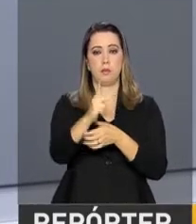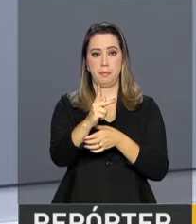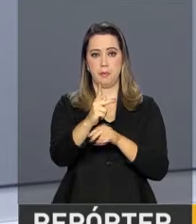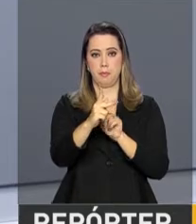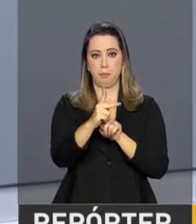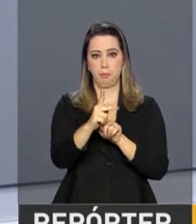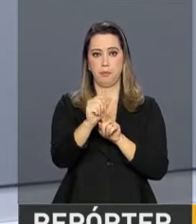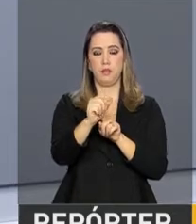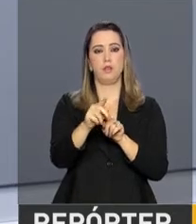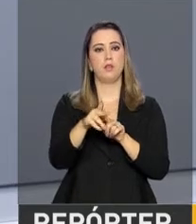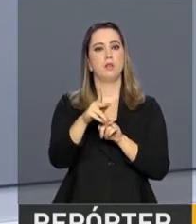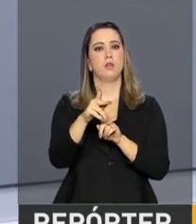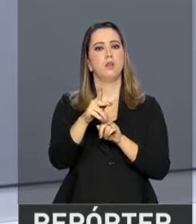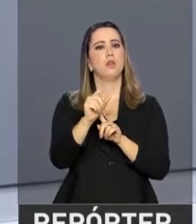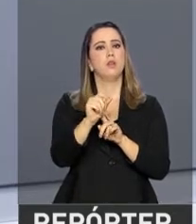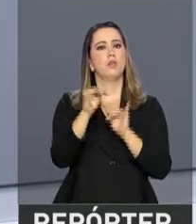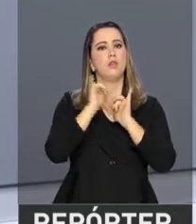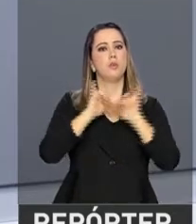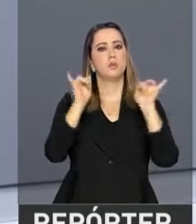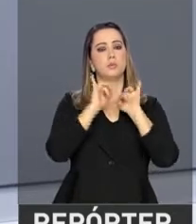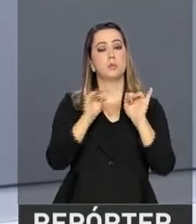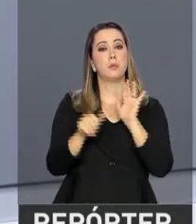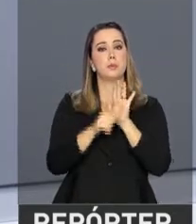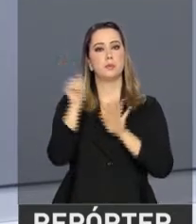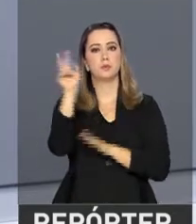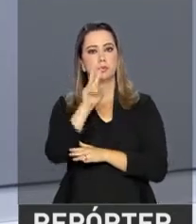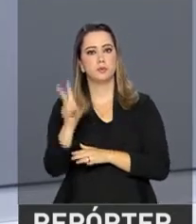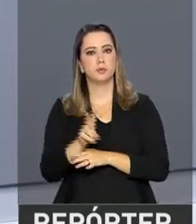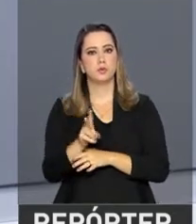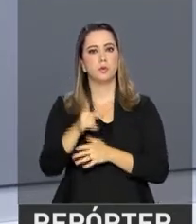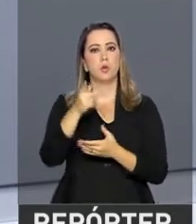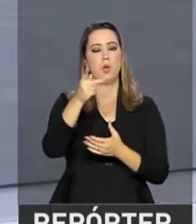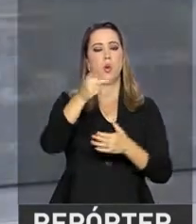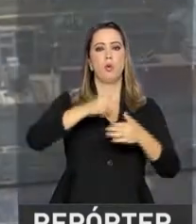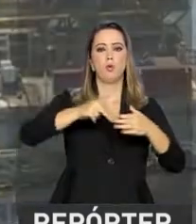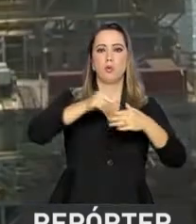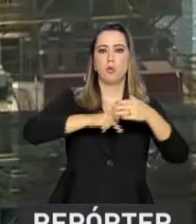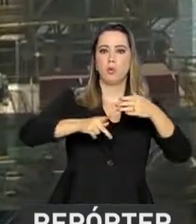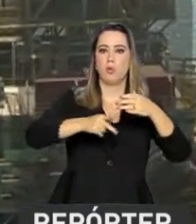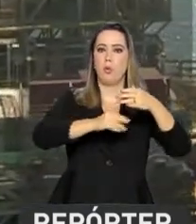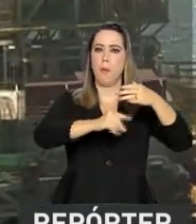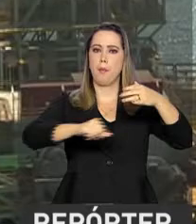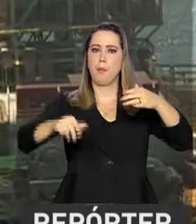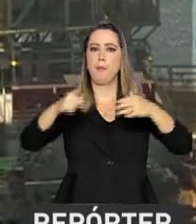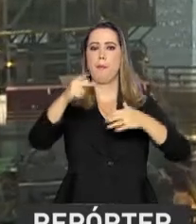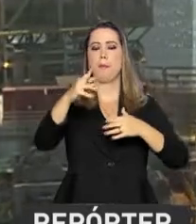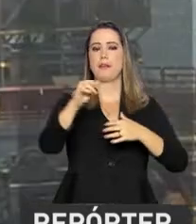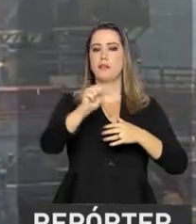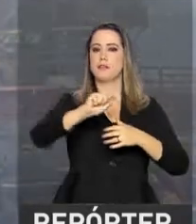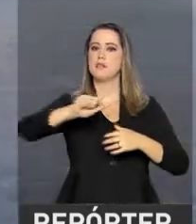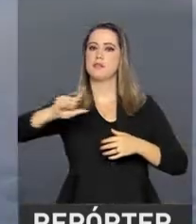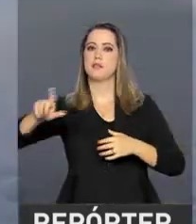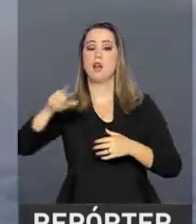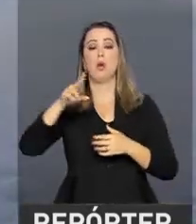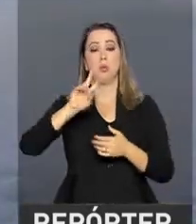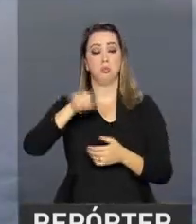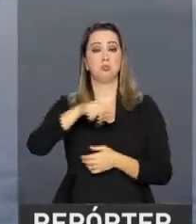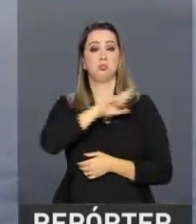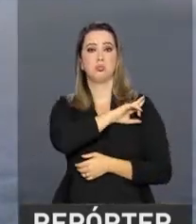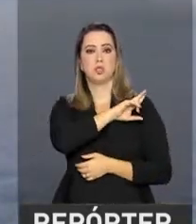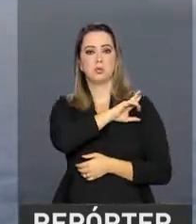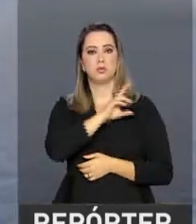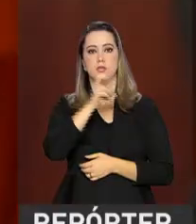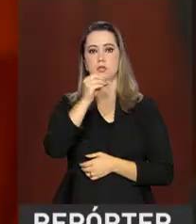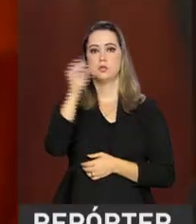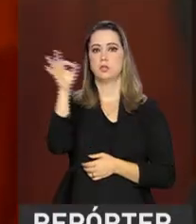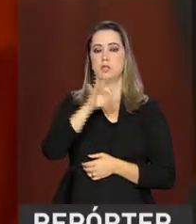Natural e Biocombustíveis, a ANP, informou que pela primeira vez o pré-sal foi responsável por mais de 50% da